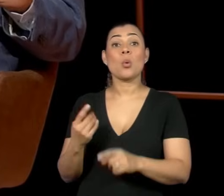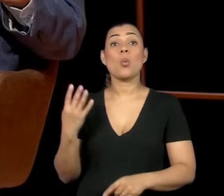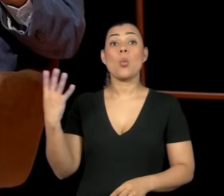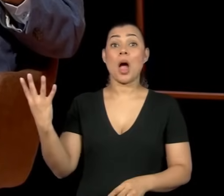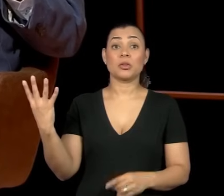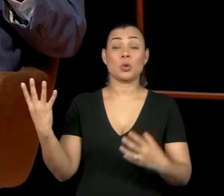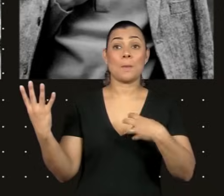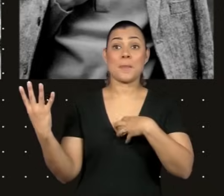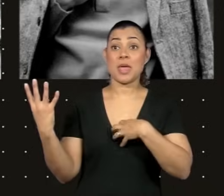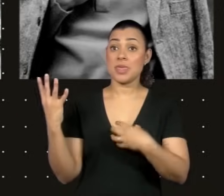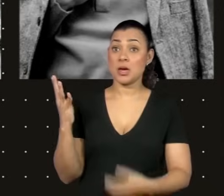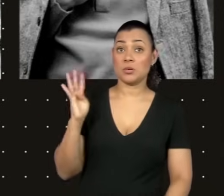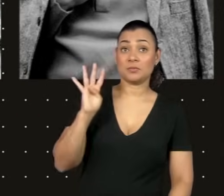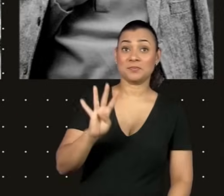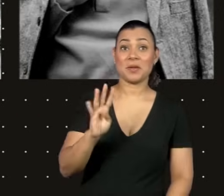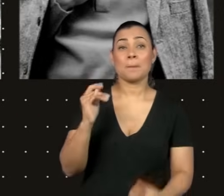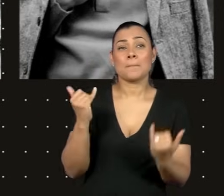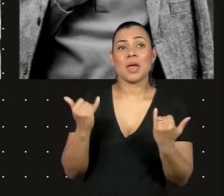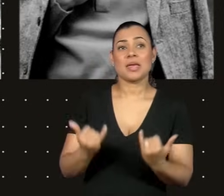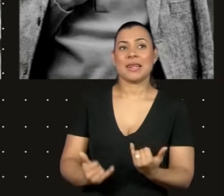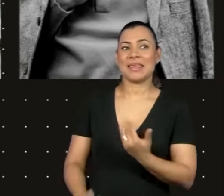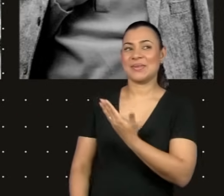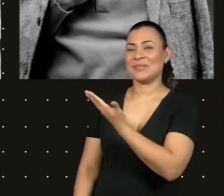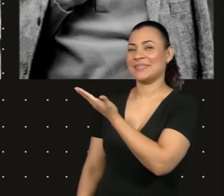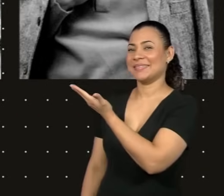baianos, magrinhos, né?